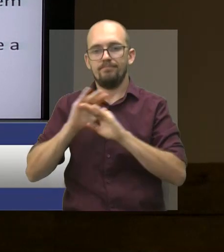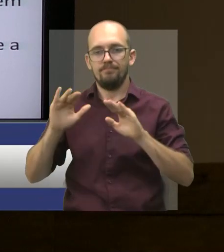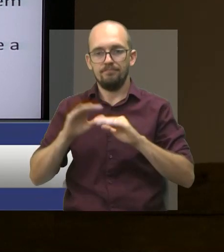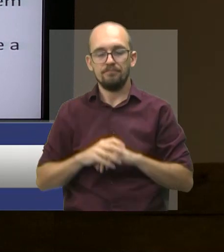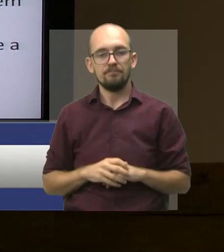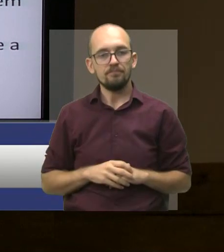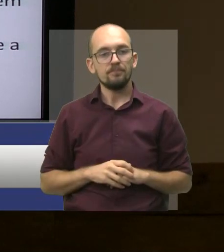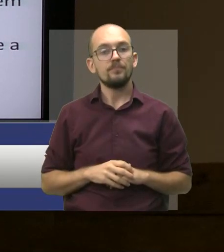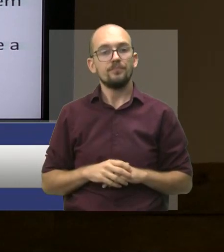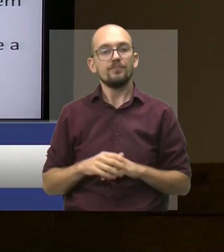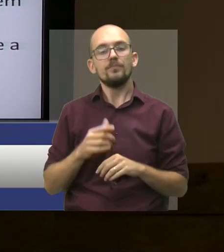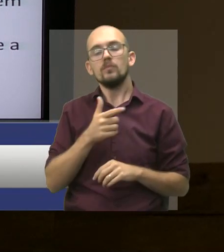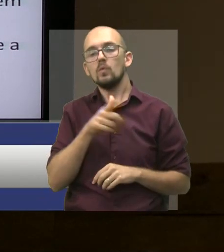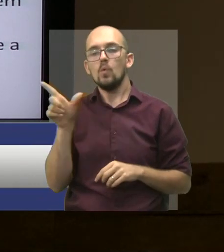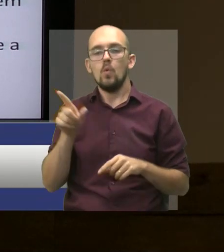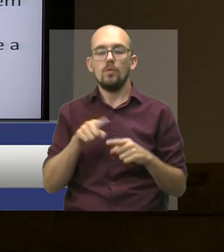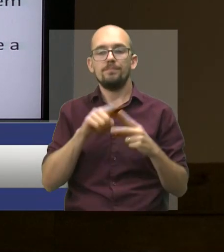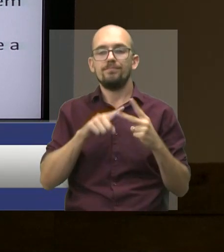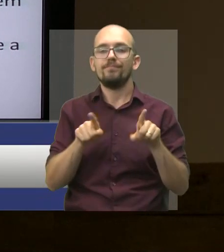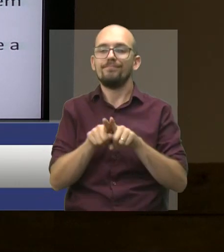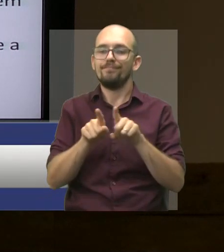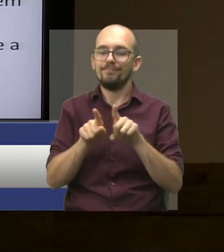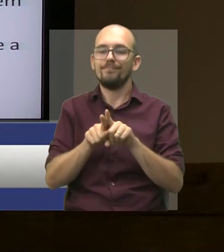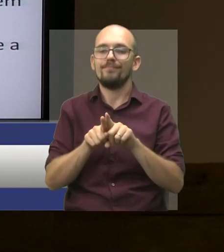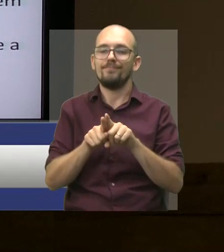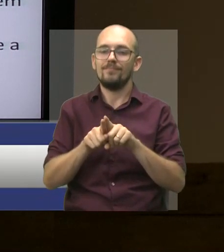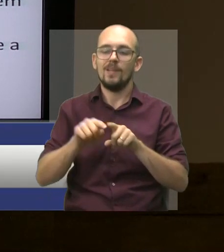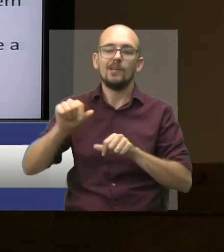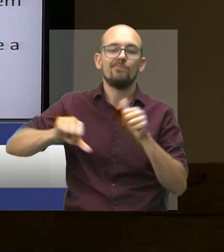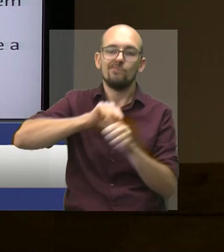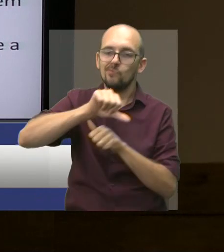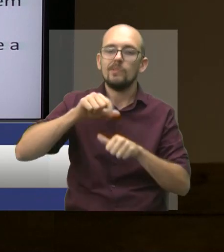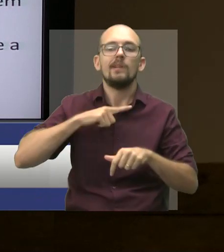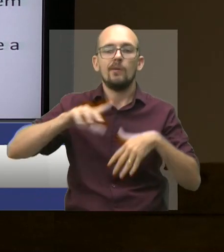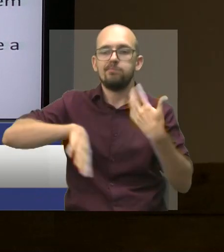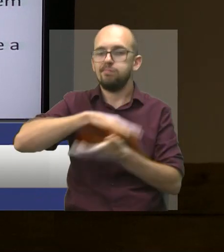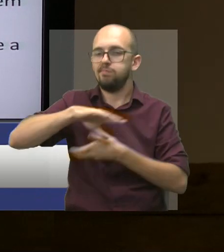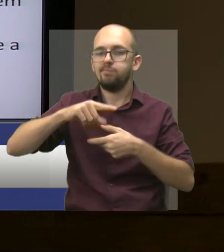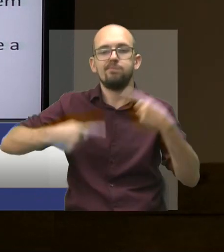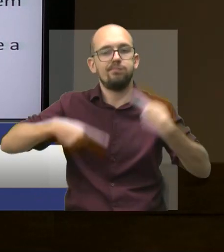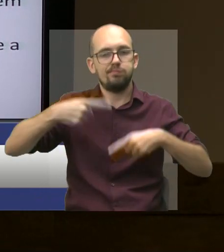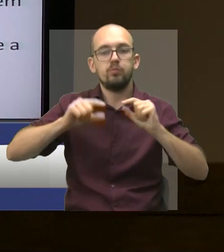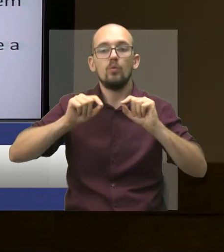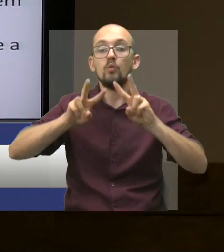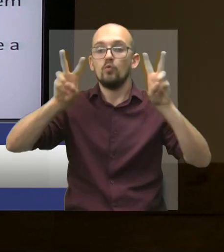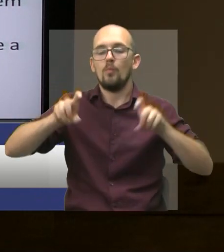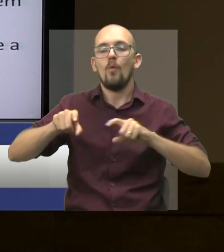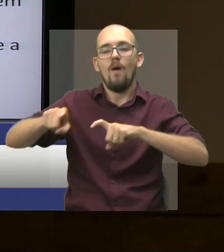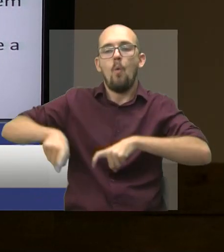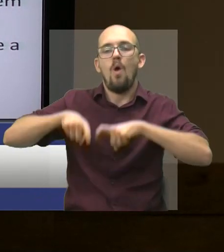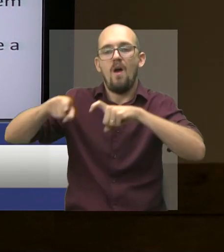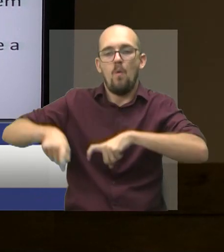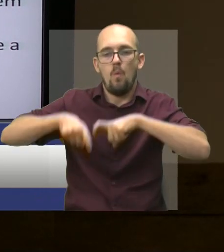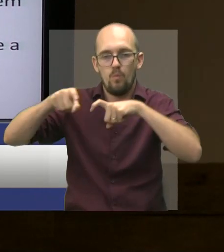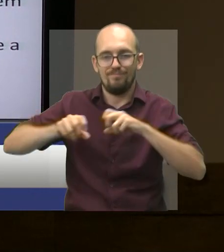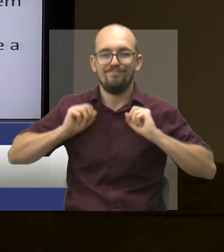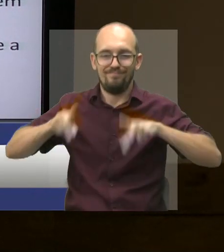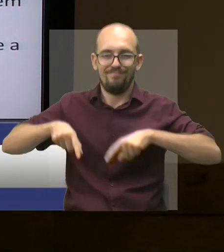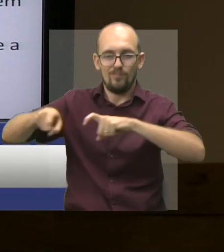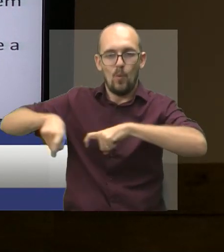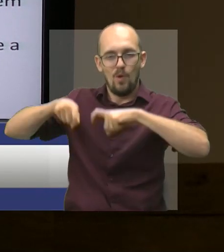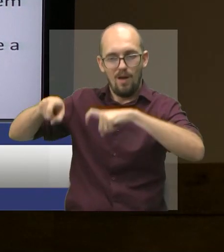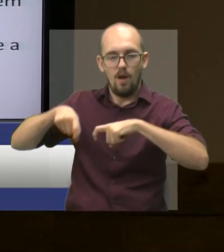mudança prevista que está em grande discussão é sobre a aposentadoria rural. Hoje em dia,